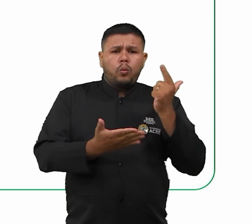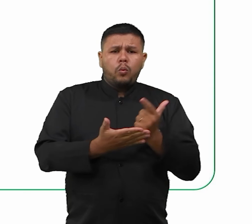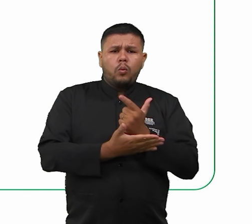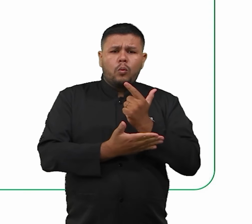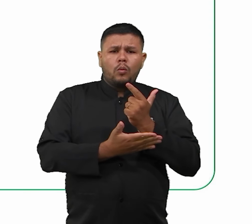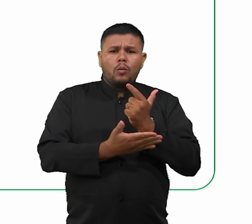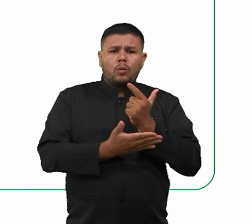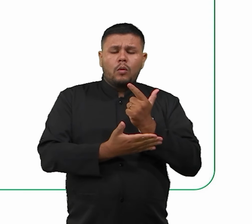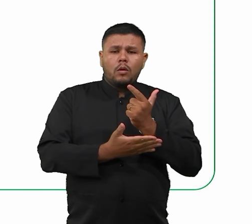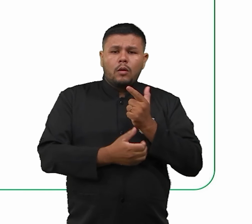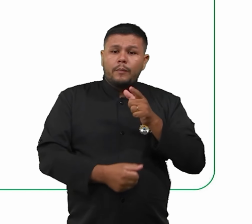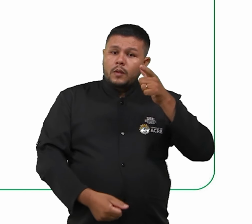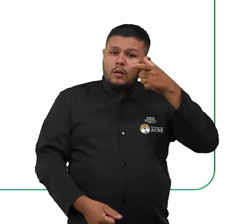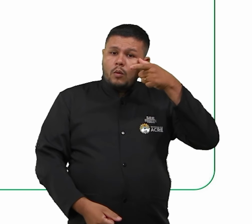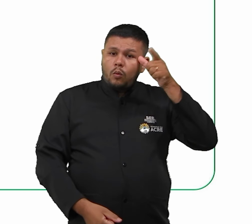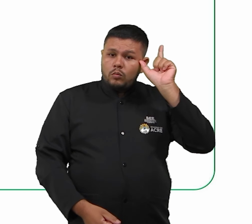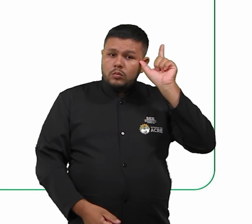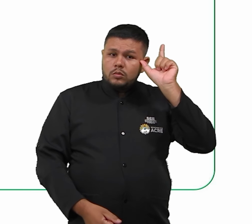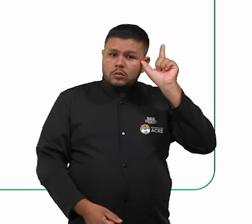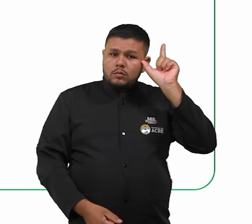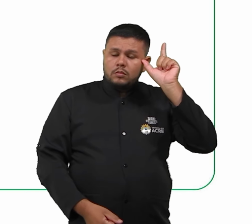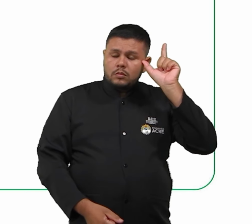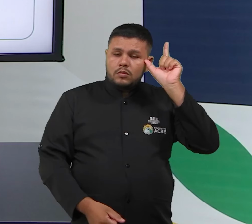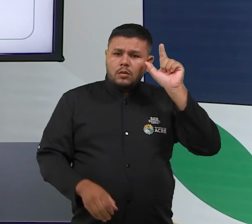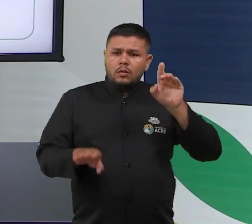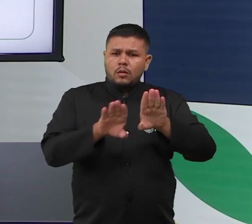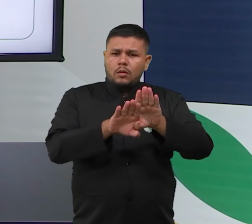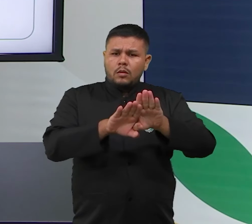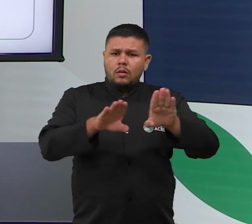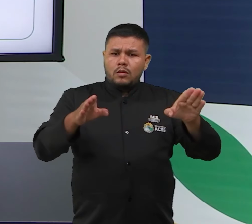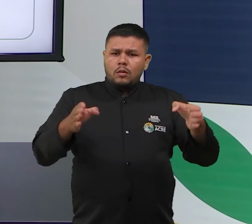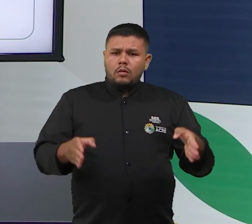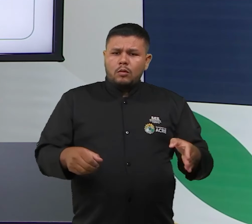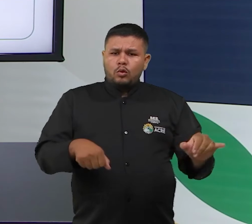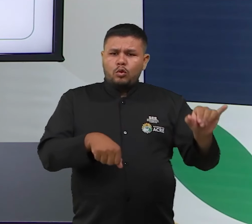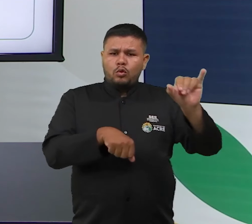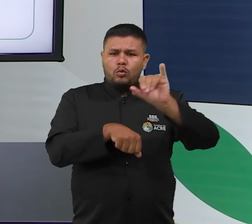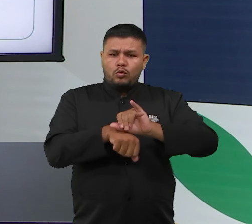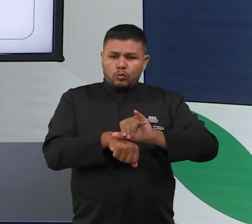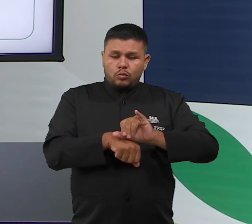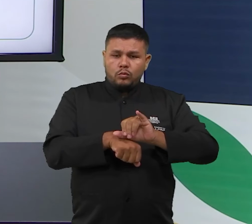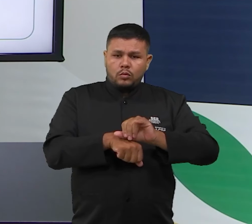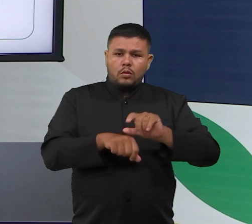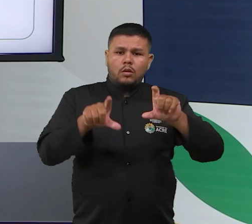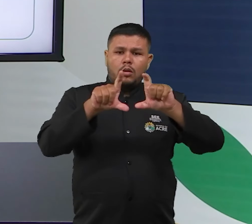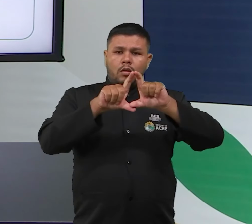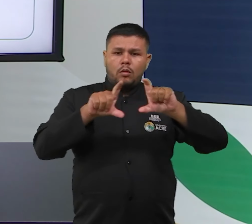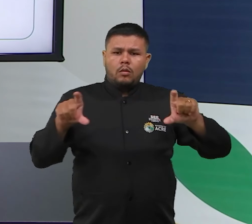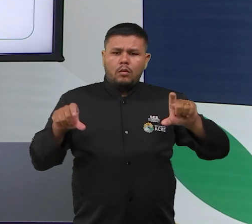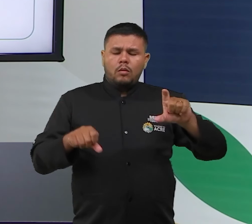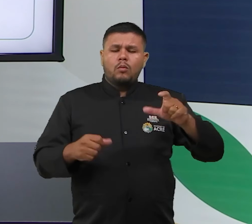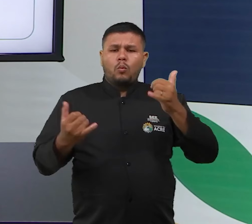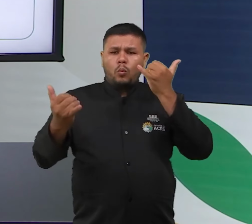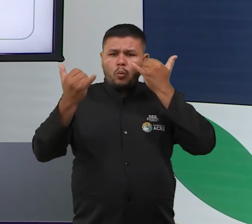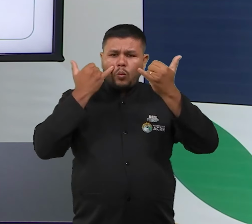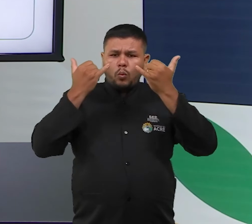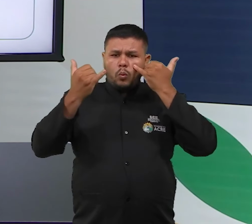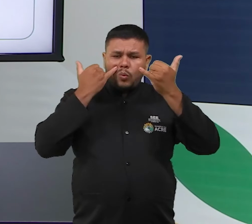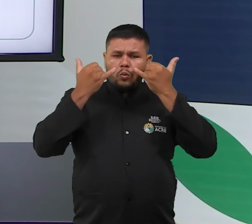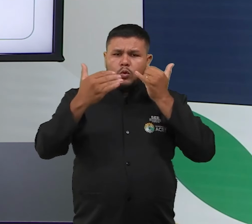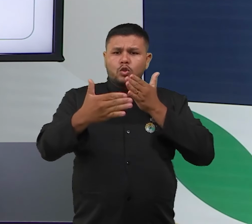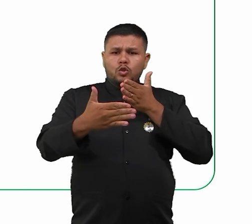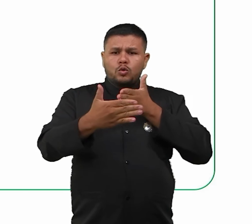Ontem estão na mesa. A oração principal ela recebeu uma informação que tem o objetivo de